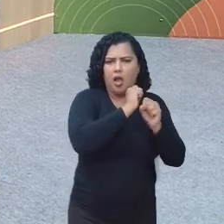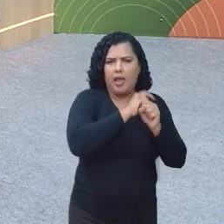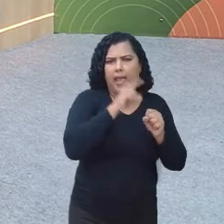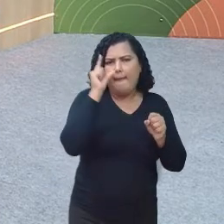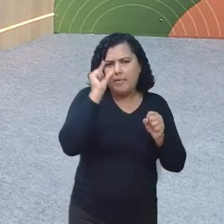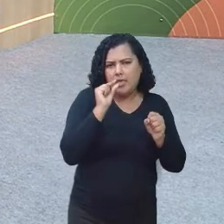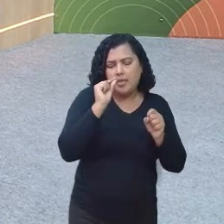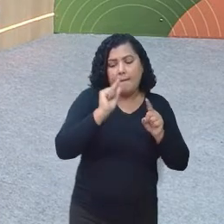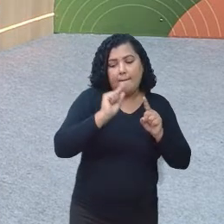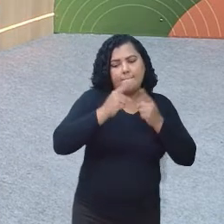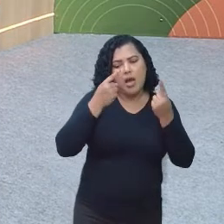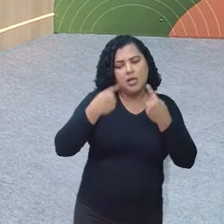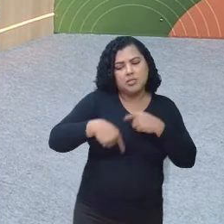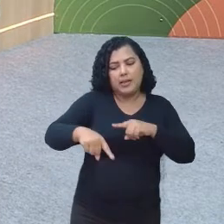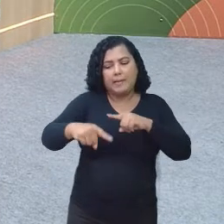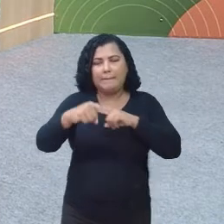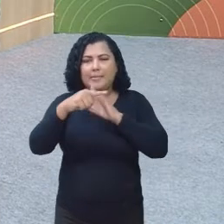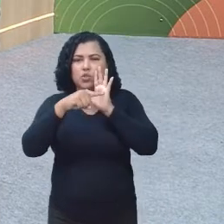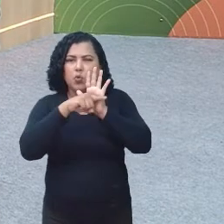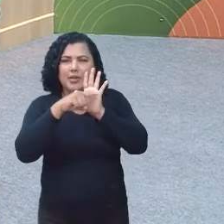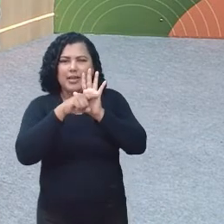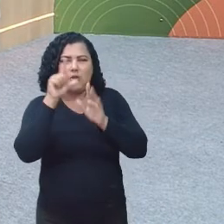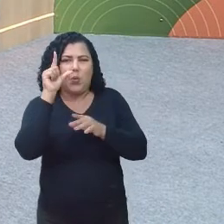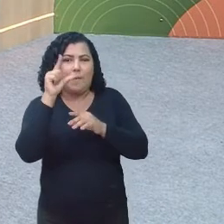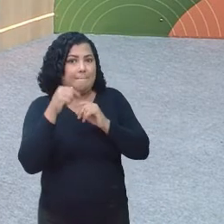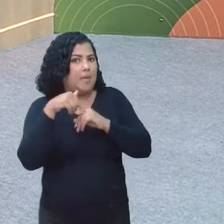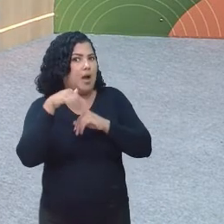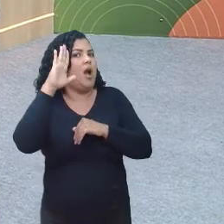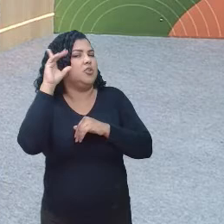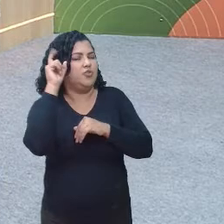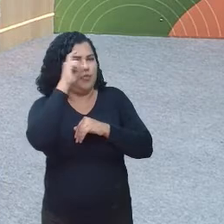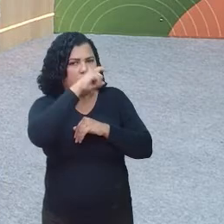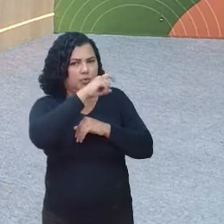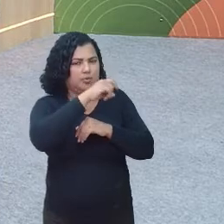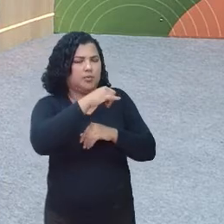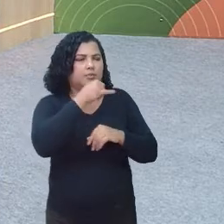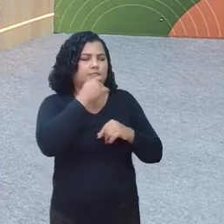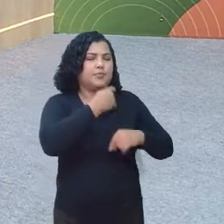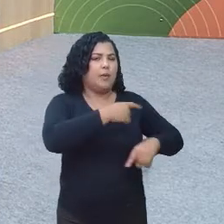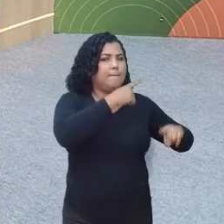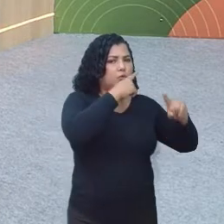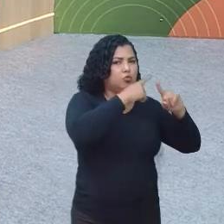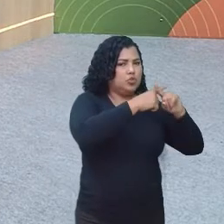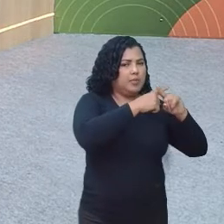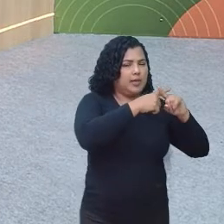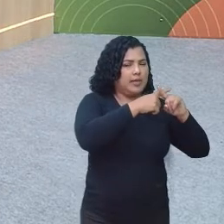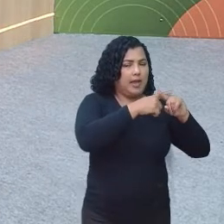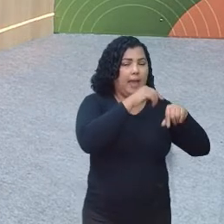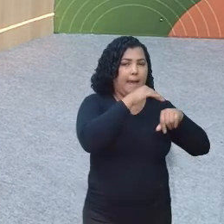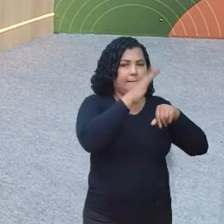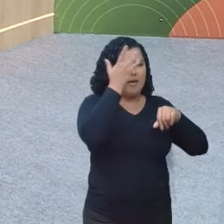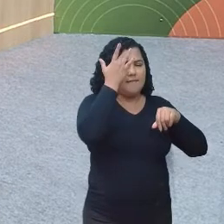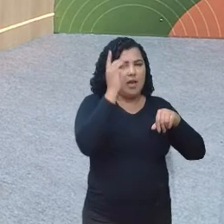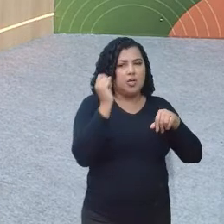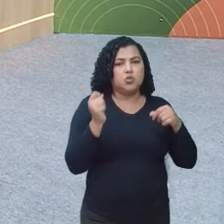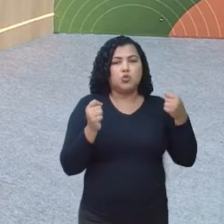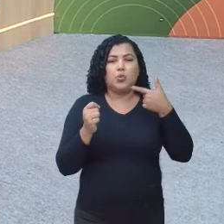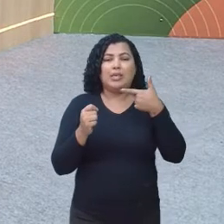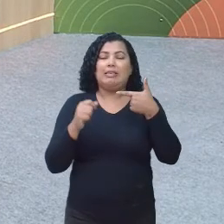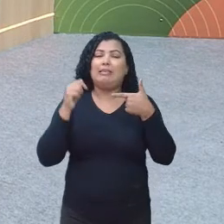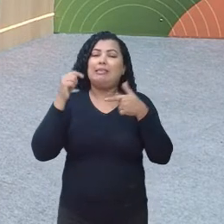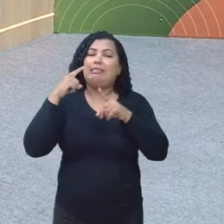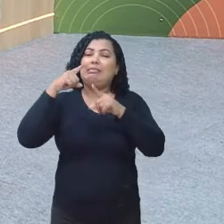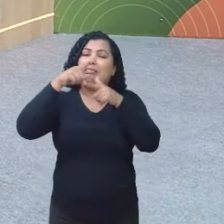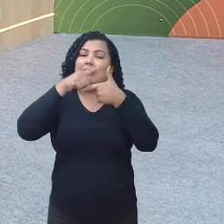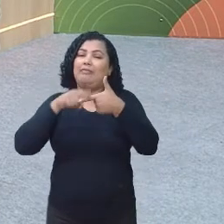é maior. A dificuldade em multiplicação é menor do que a dificuldade que tem em divisão. Então você percebe